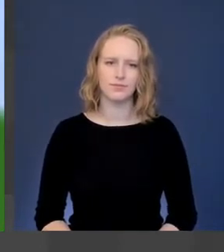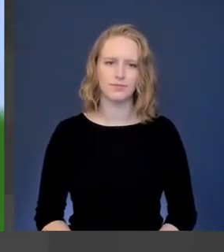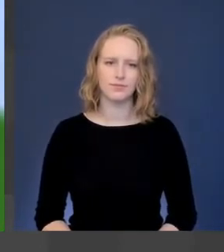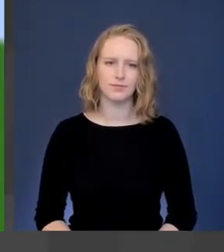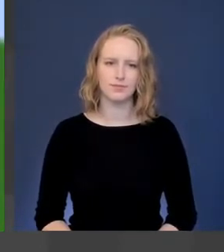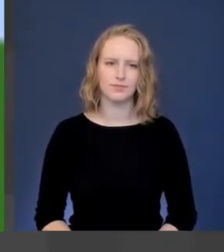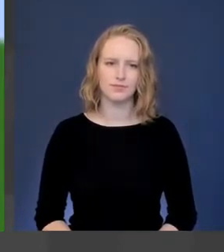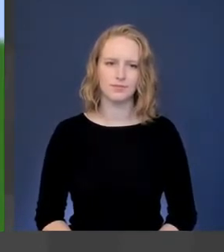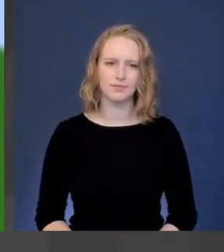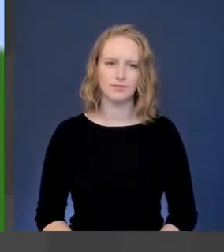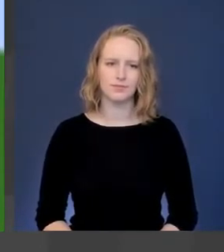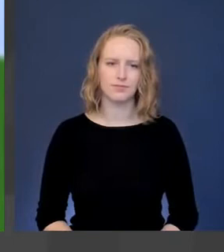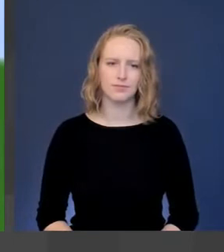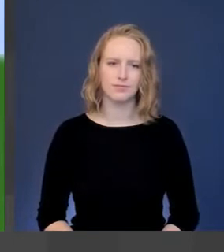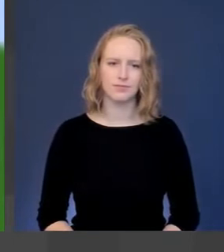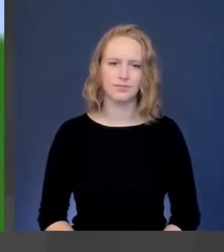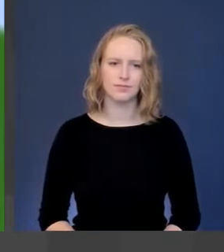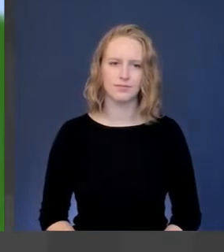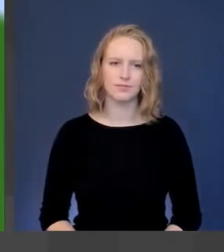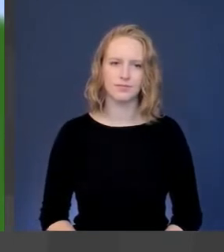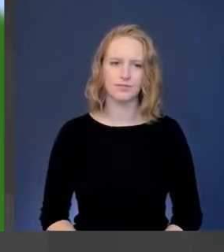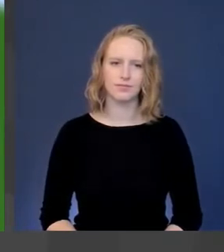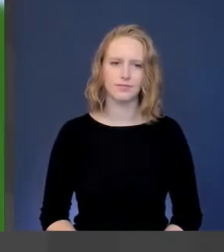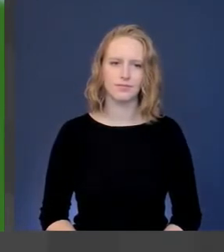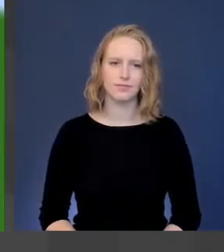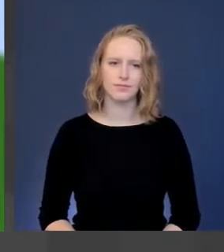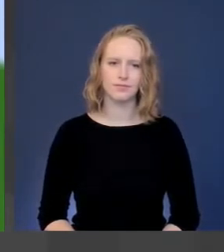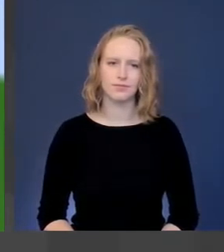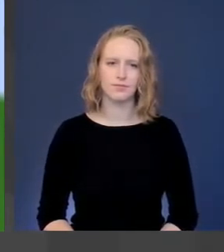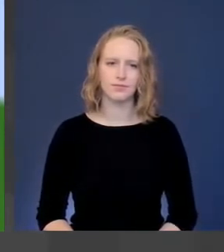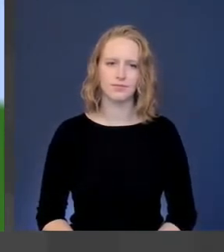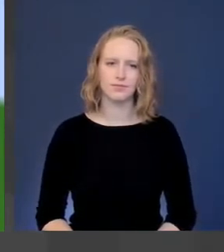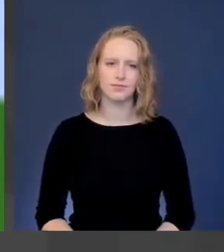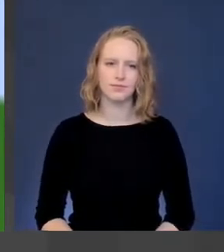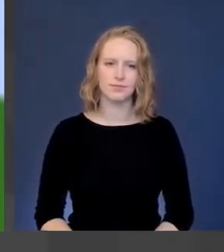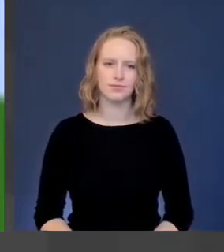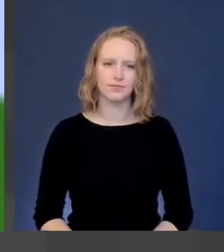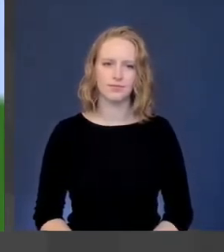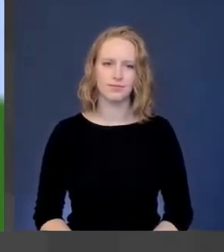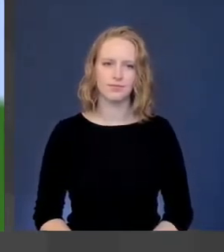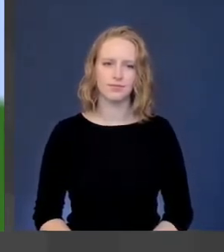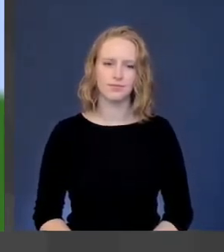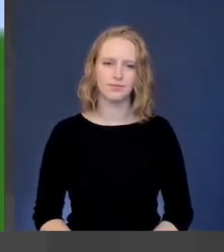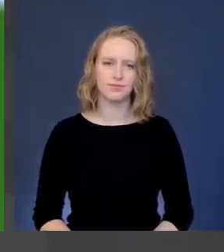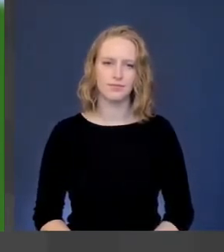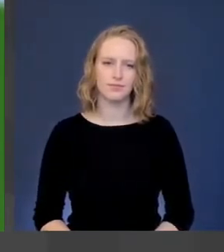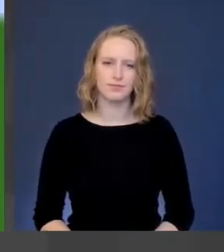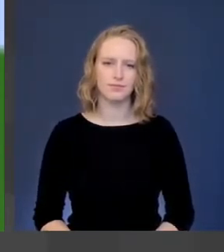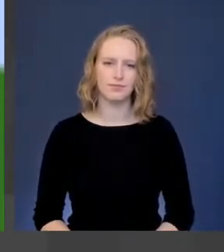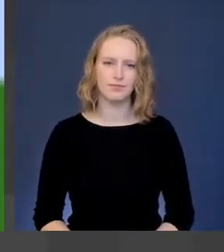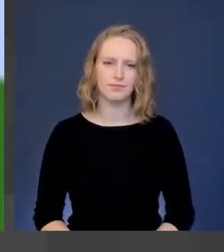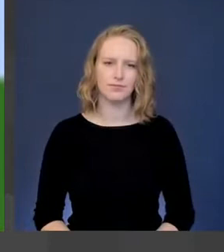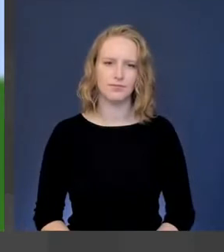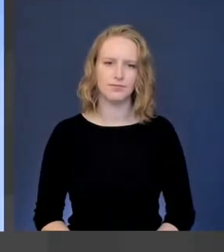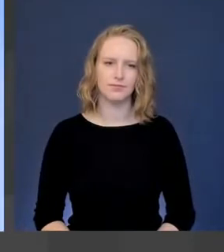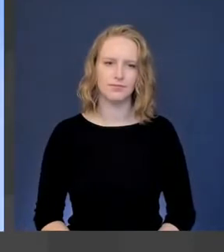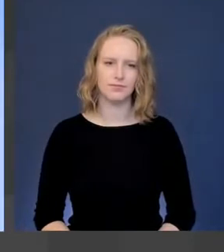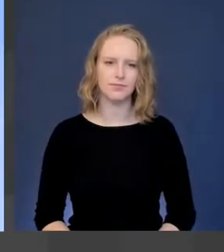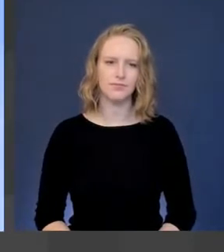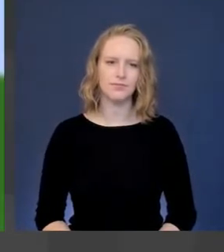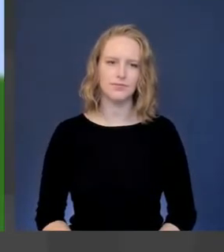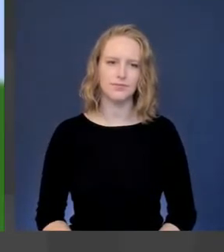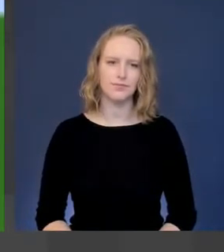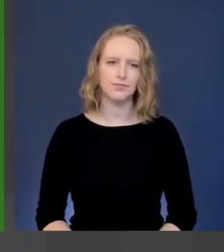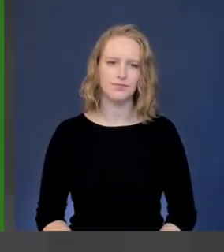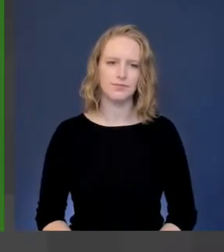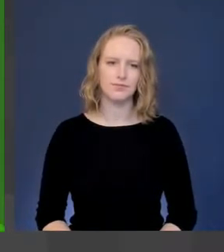muito barco. louco. Ah, Cherry, o seu ficou parecido, vai. Não, ficou bem bonitinho o seu. Verdade. A ideia foi a mesma, né? É. Só que melhoraram a minha construção. Ó, Mais ou menos,